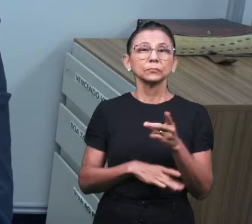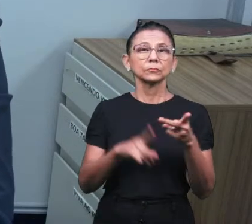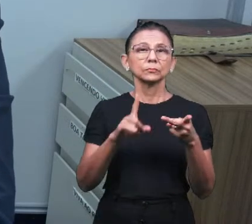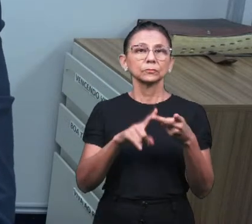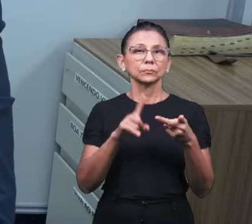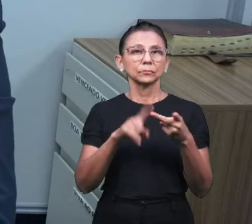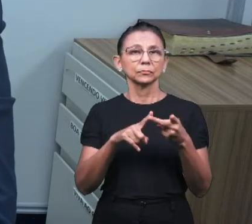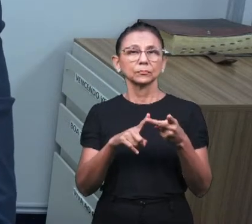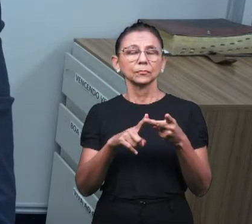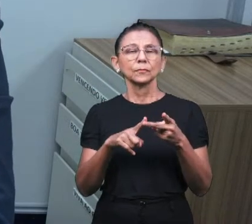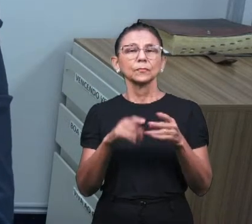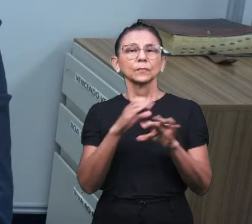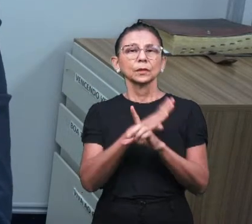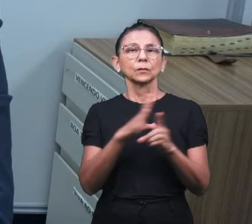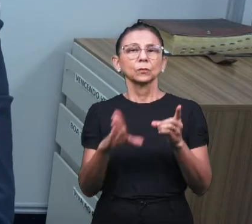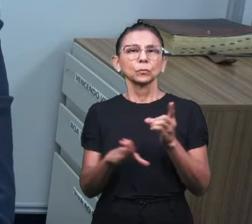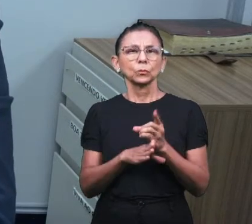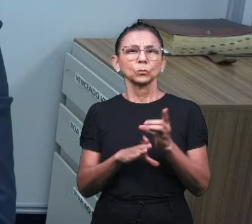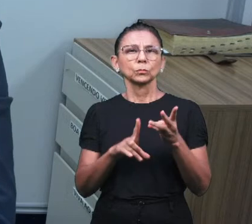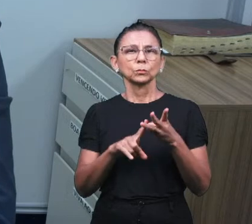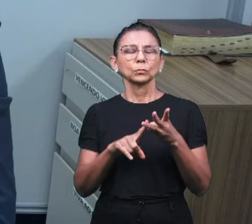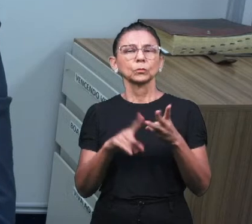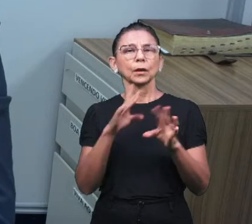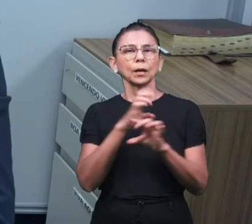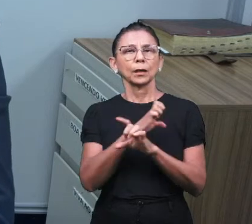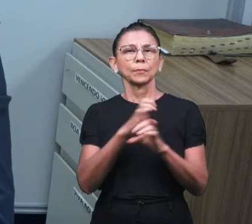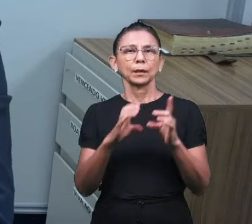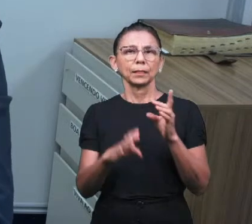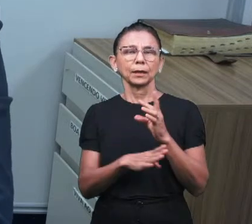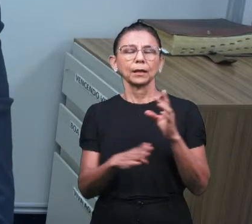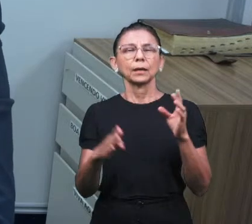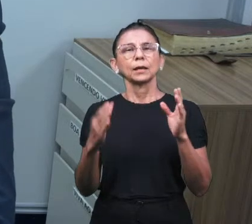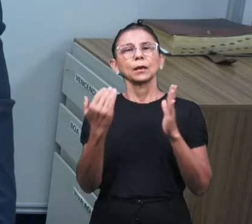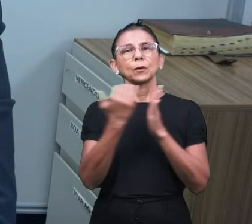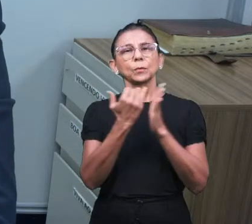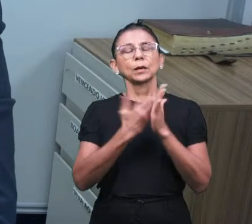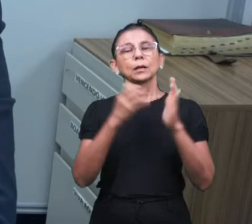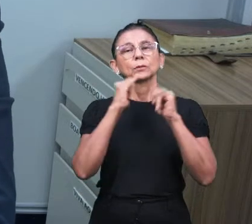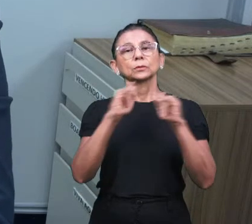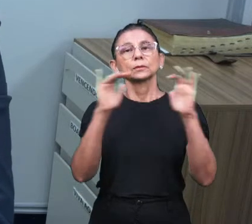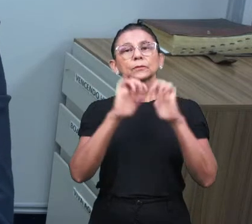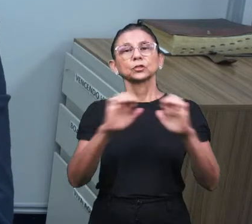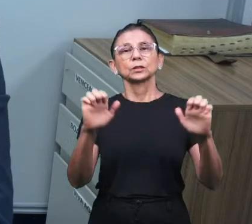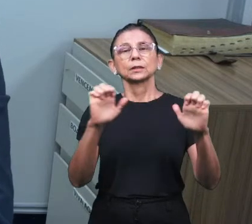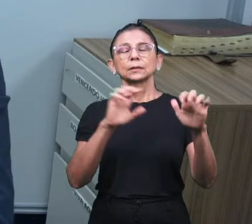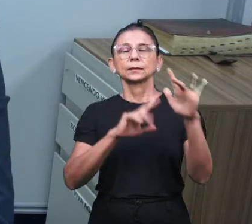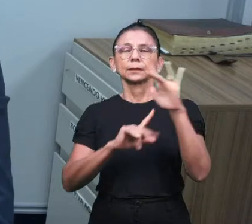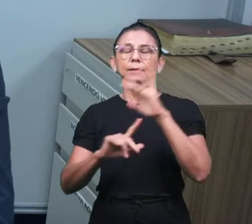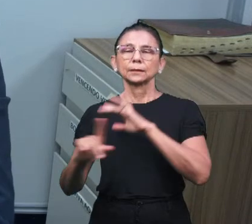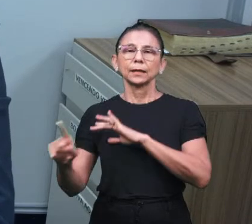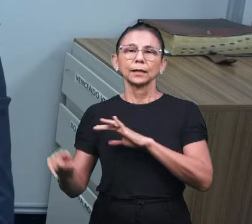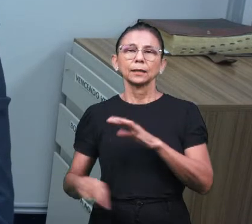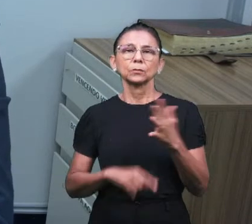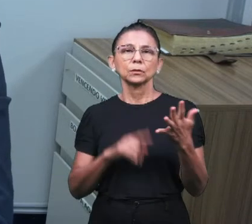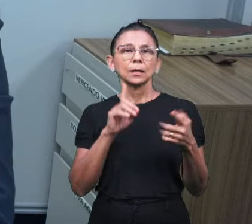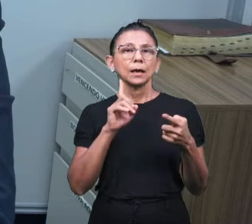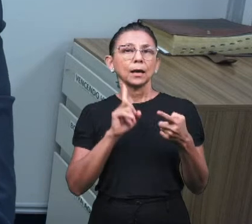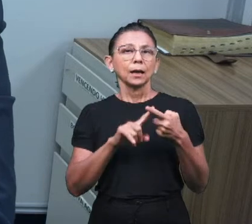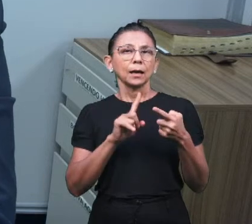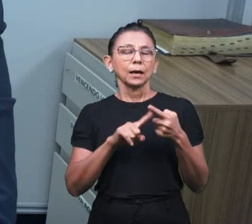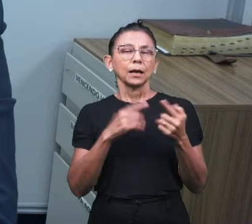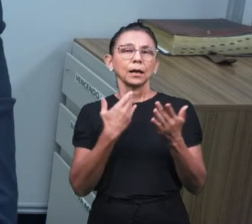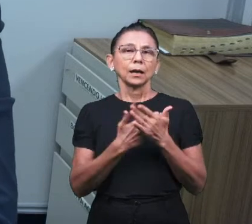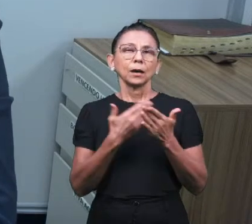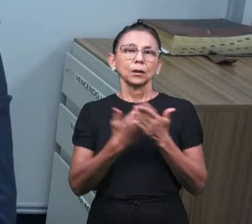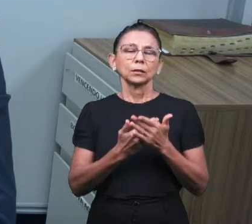dias, as nossas EBDs, o programa Anunciando Evangelho Eterno, aulas para crianças, intermediários e adolescentes.